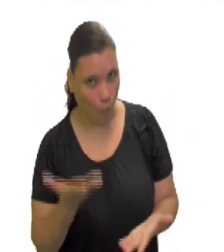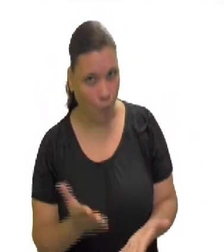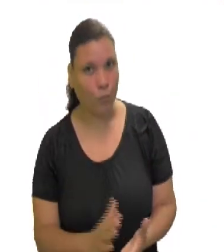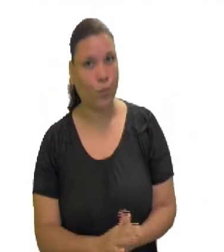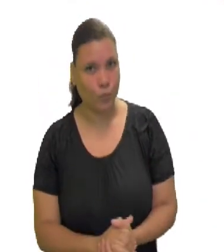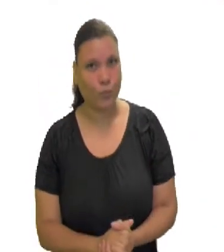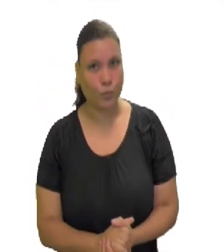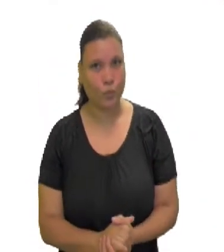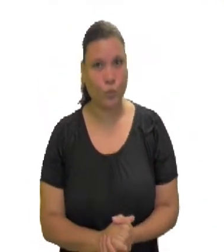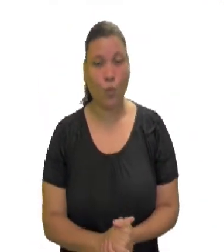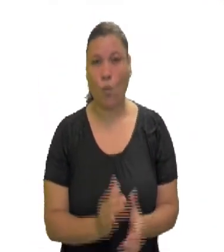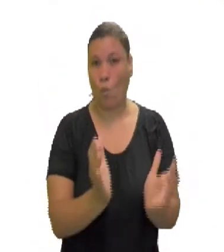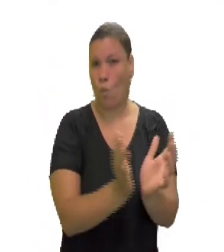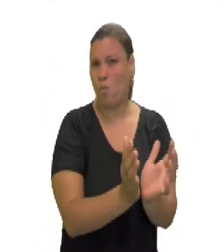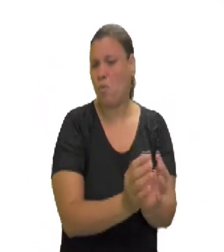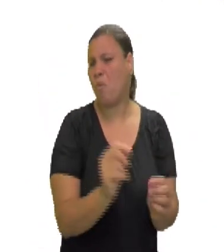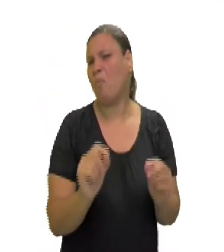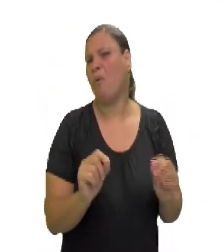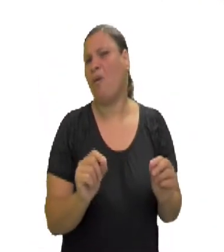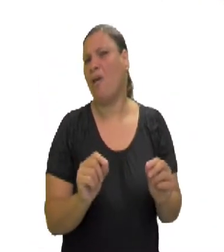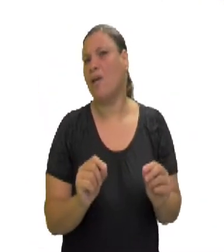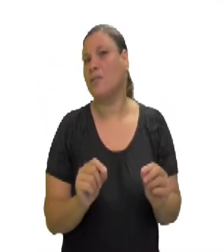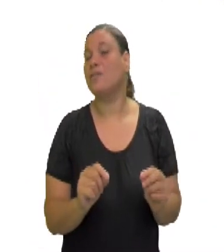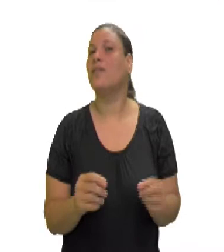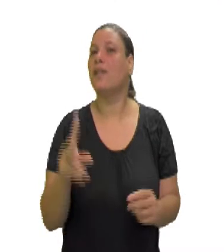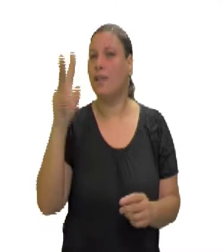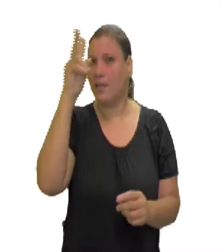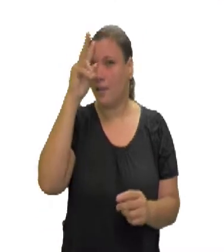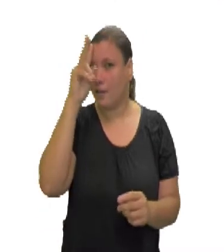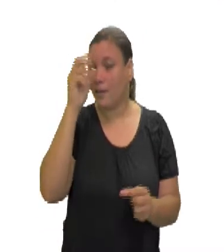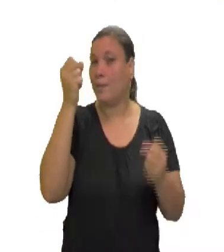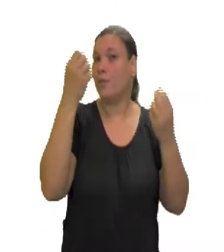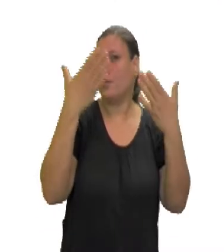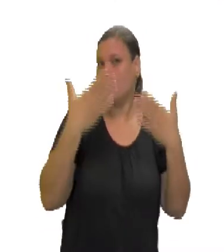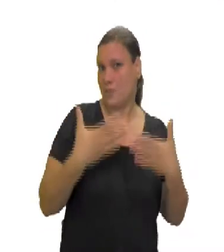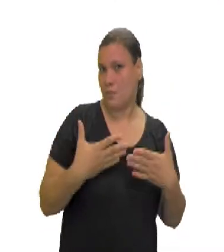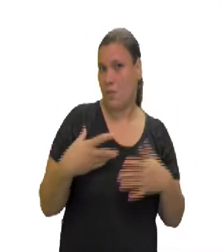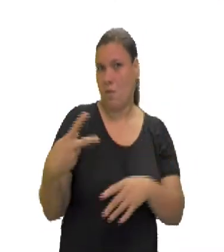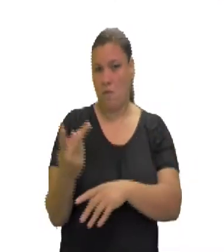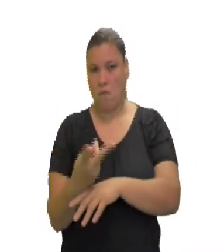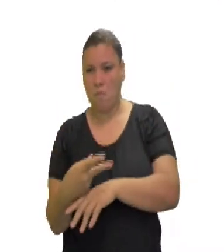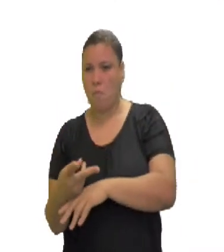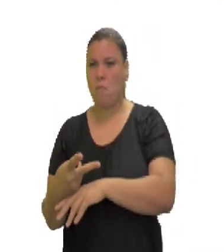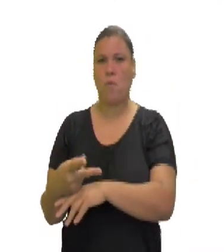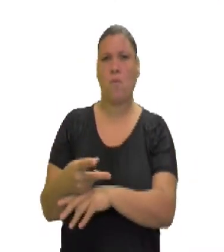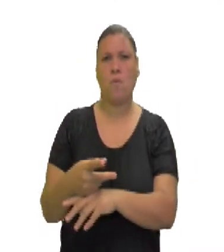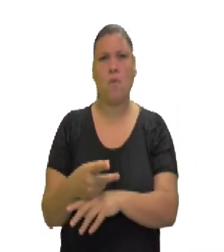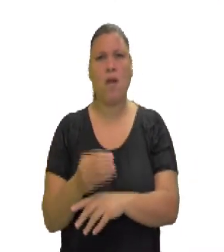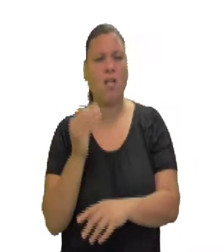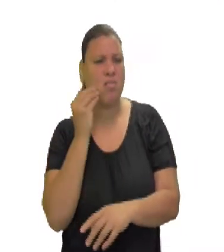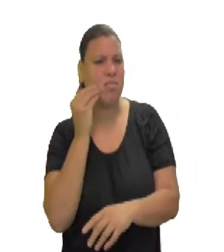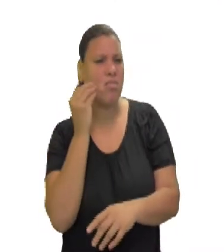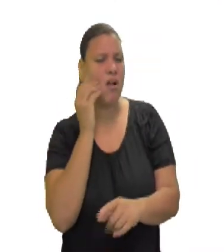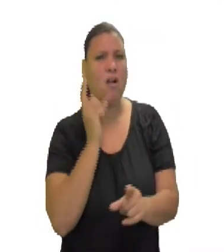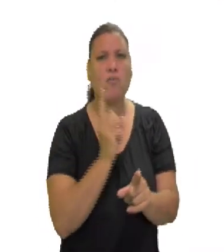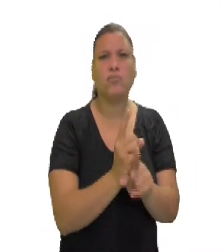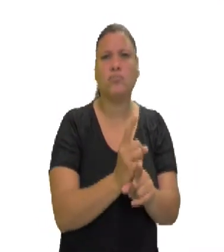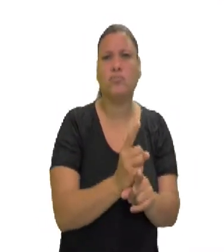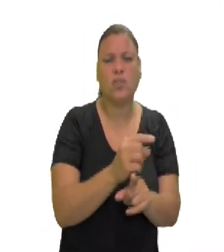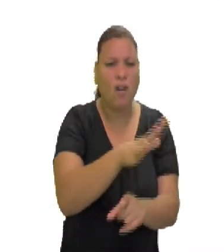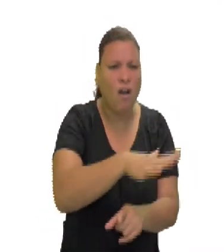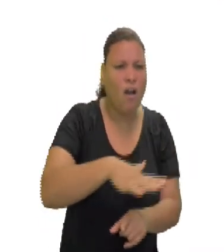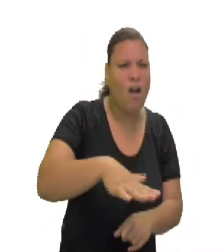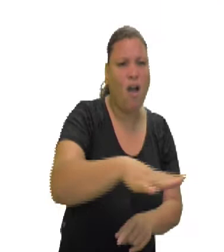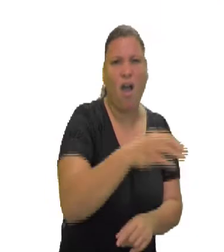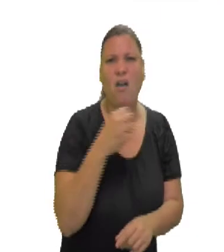iam desbravar esses terrenos, novas áreas, novos lugares. A gente já falou um pouquinho que